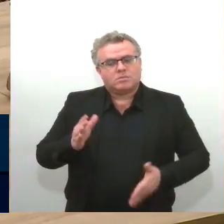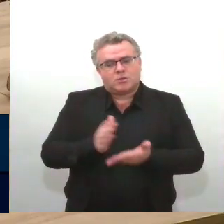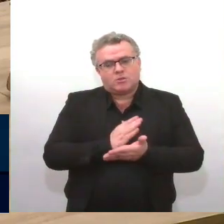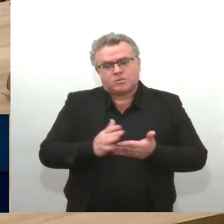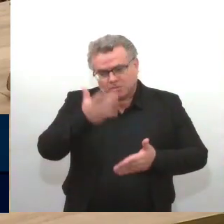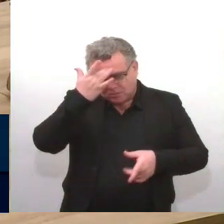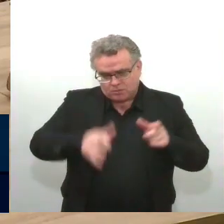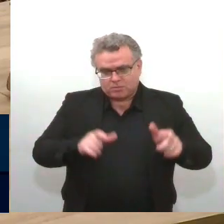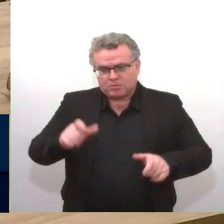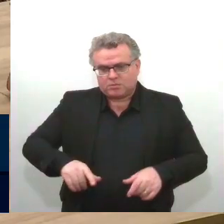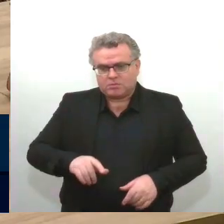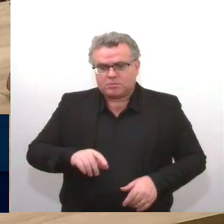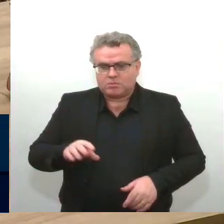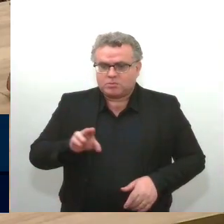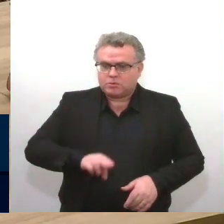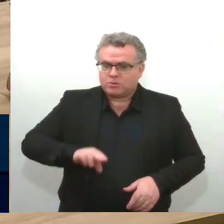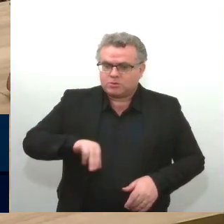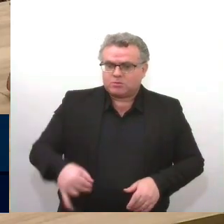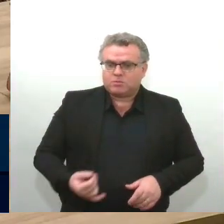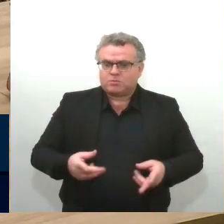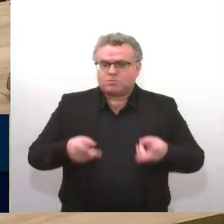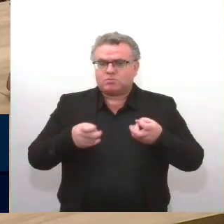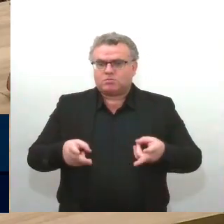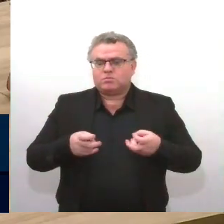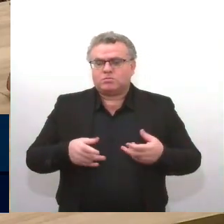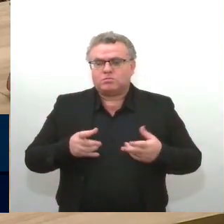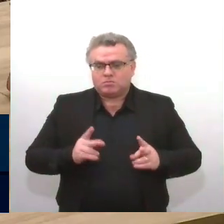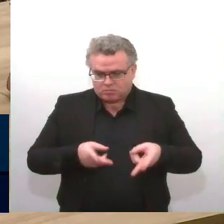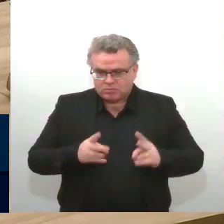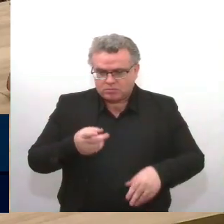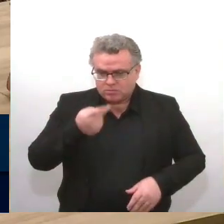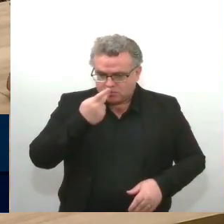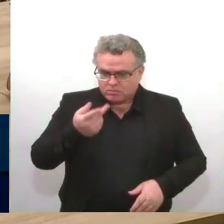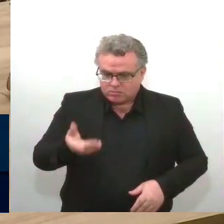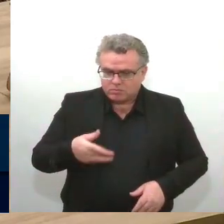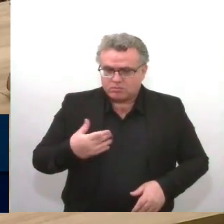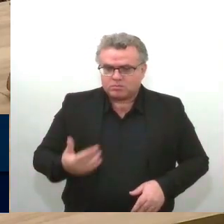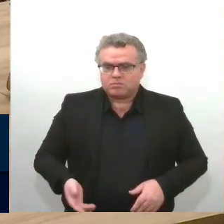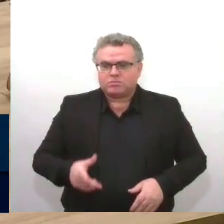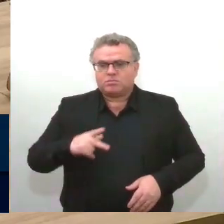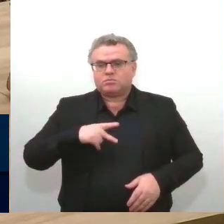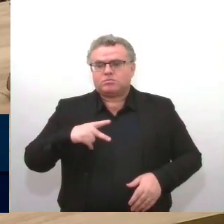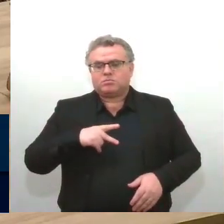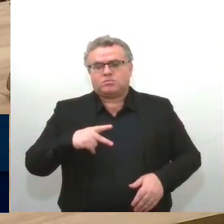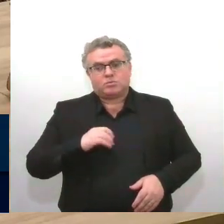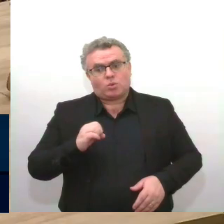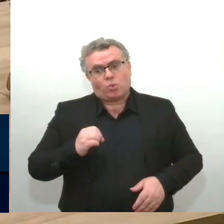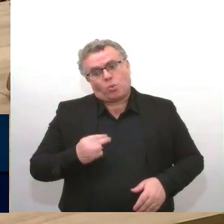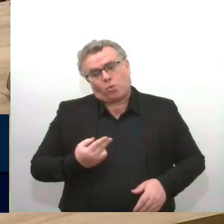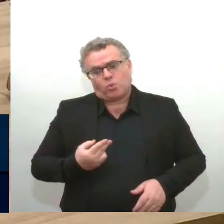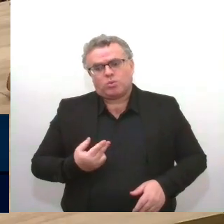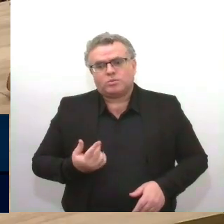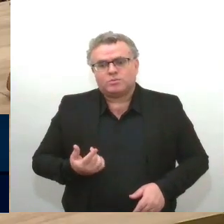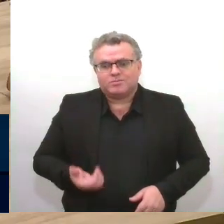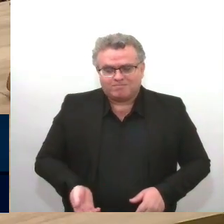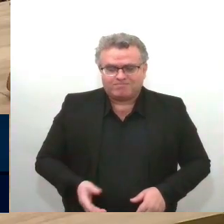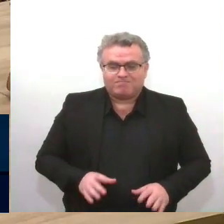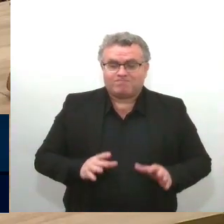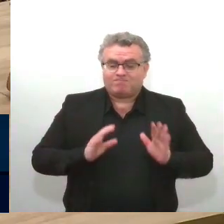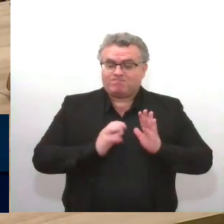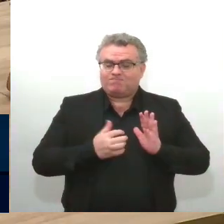interesses pode continuar Deputado pessoais ou interesse dos grandes agrupamentos políticos infeliz é o que